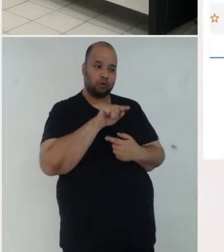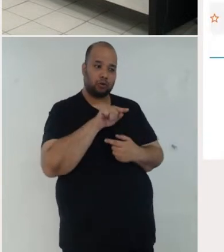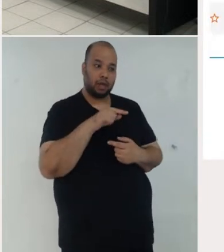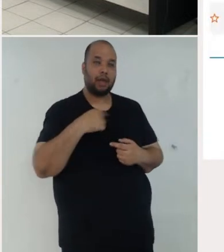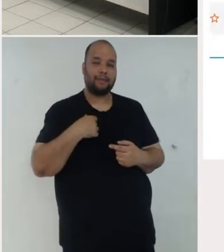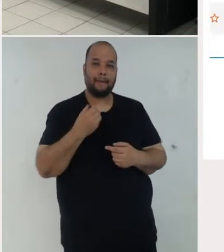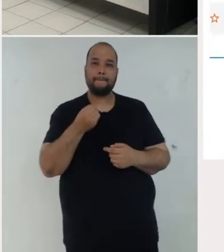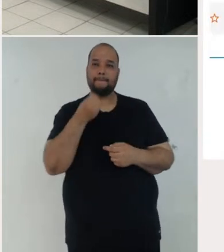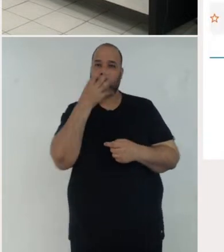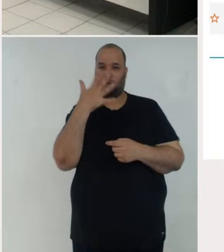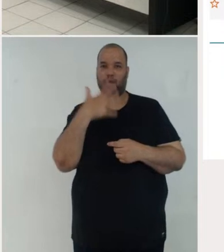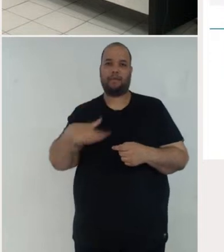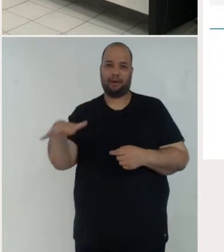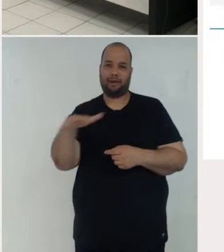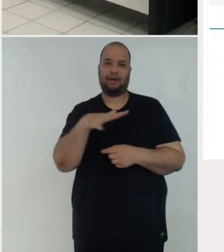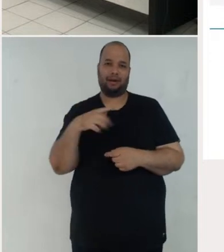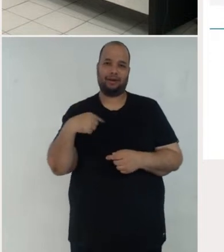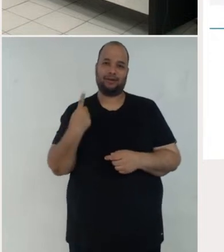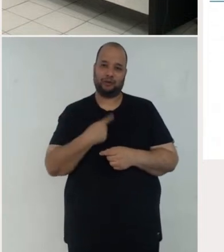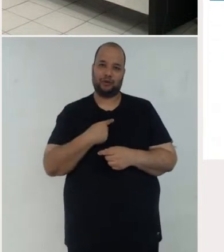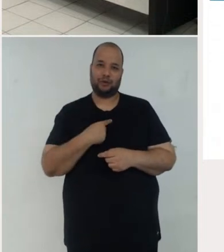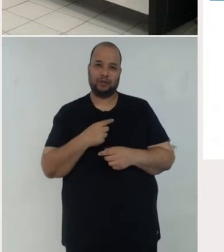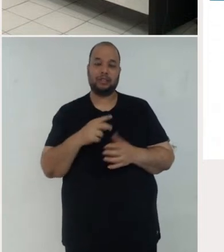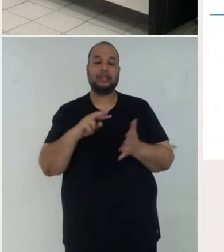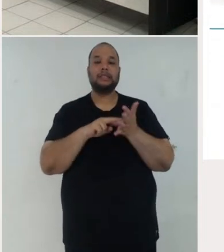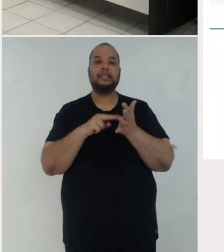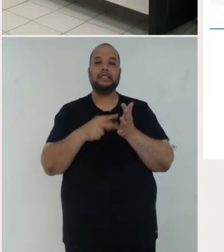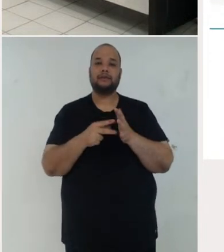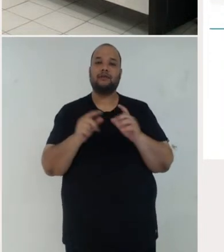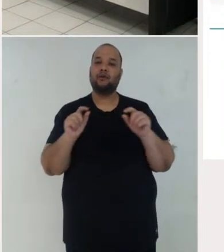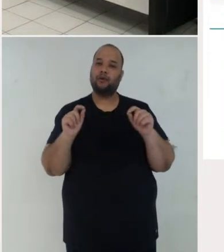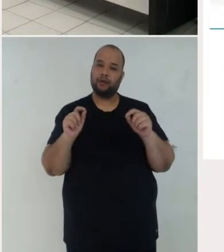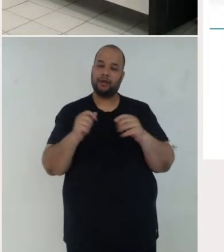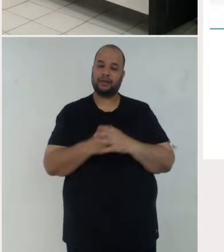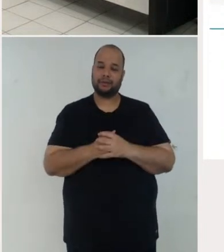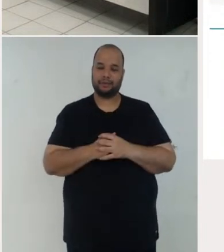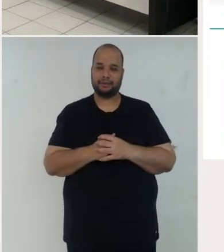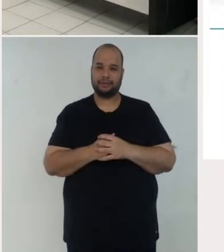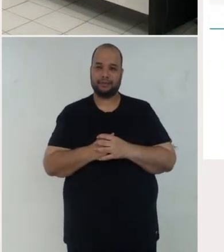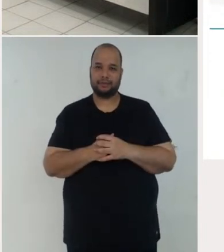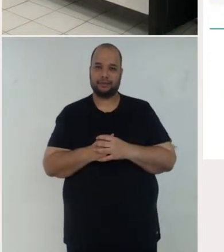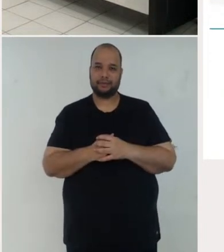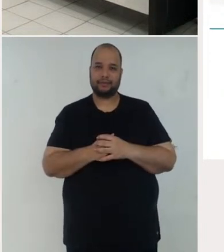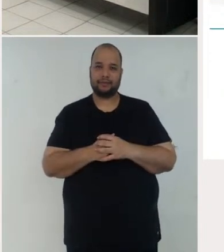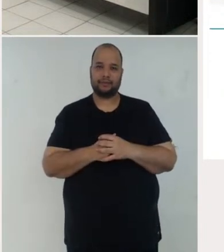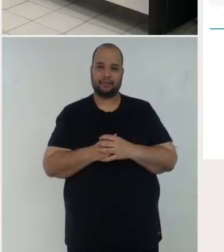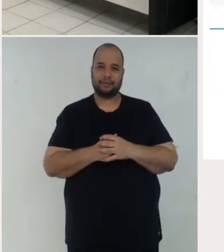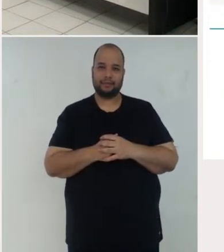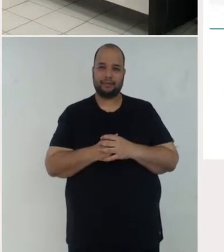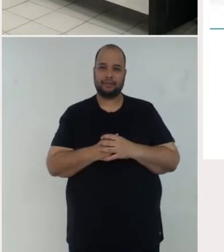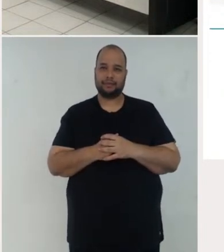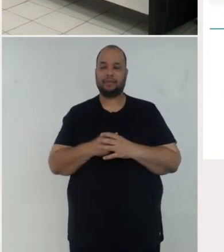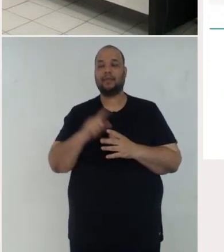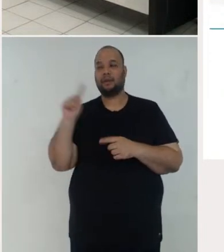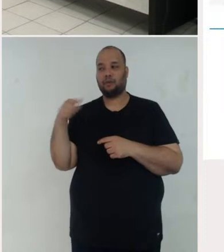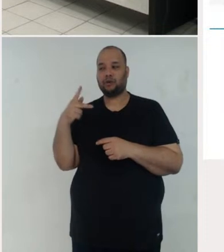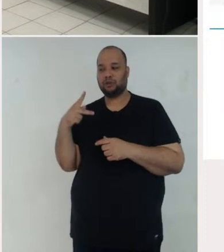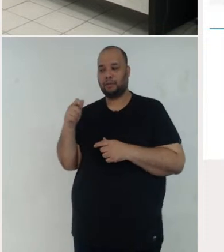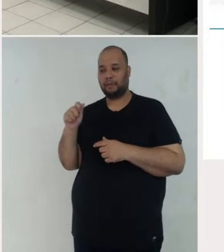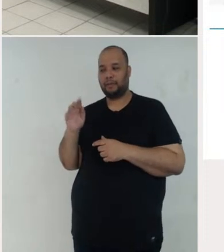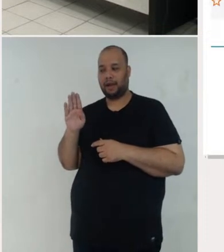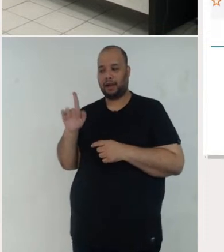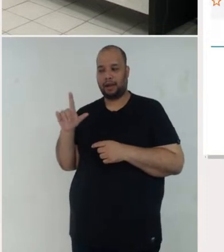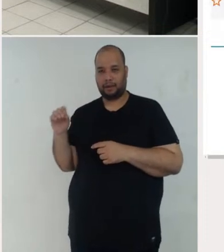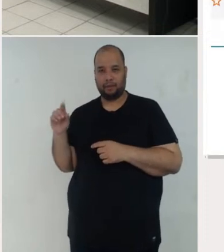bom para a nossa área. Significa, em palavras próprias, depois o Paulo escreveu um pouco,